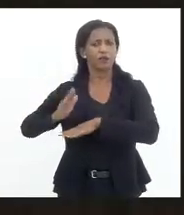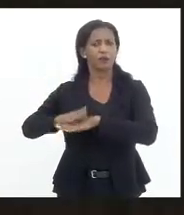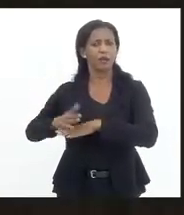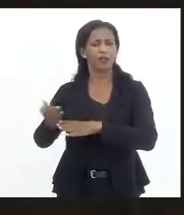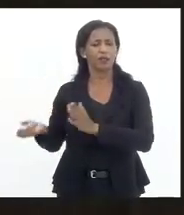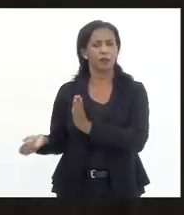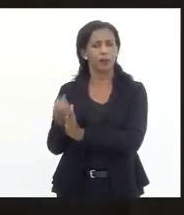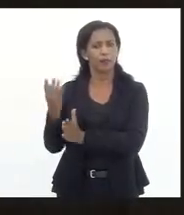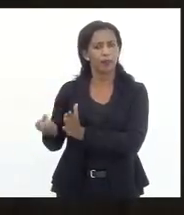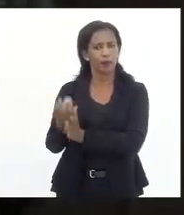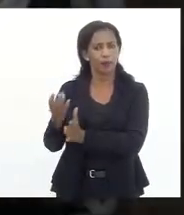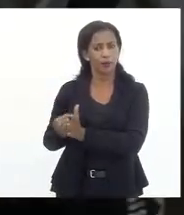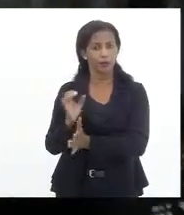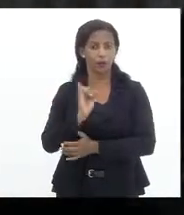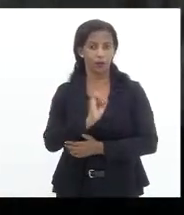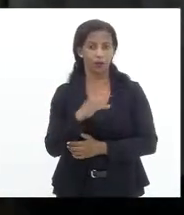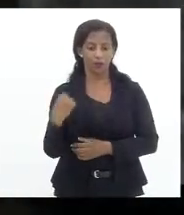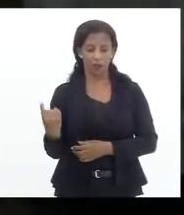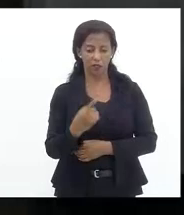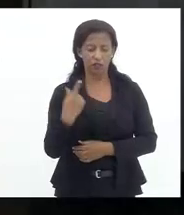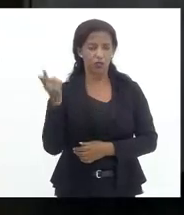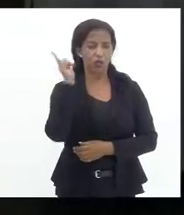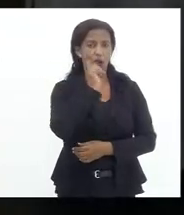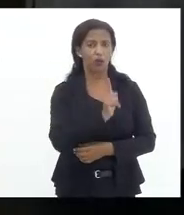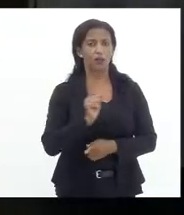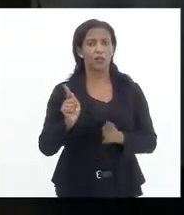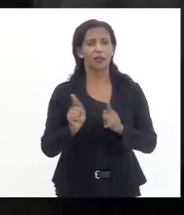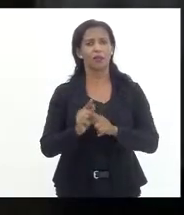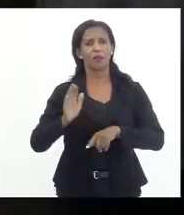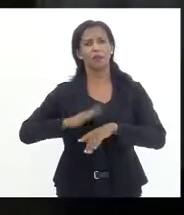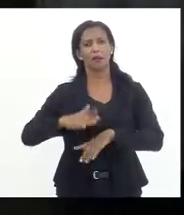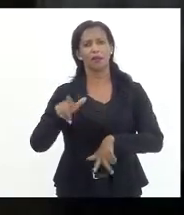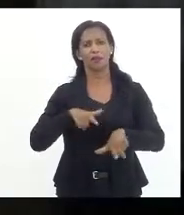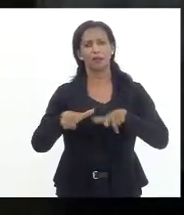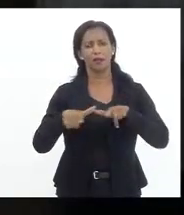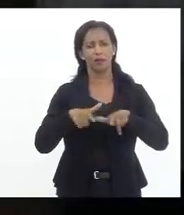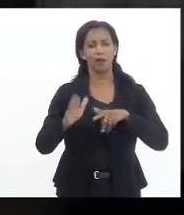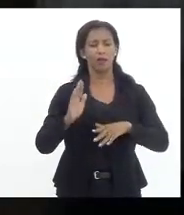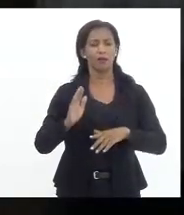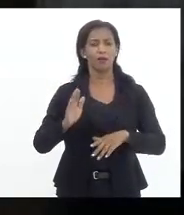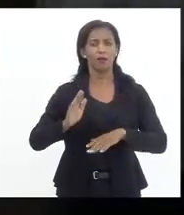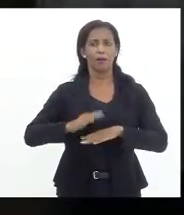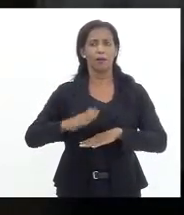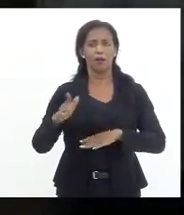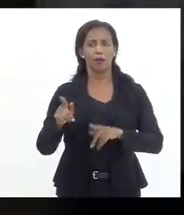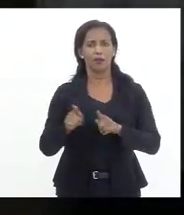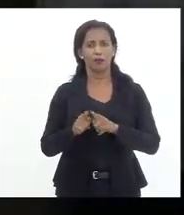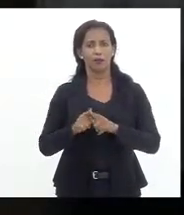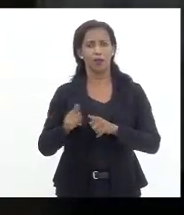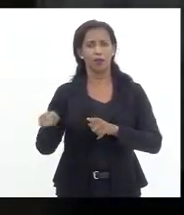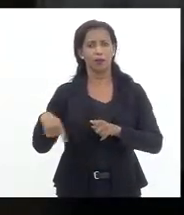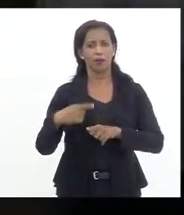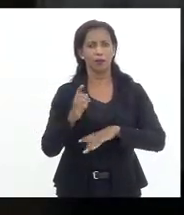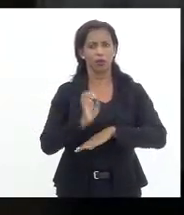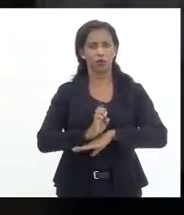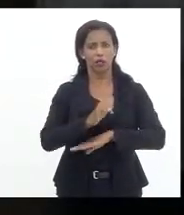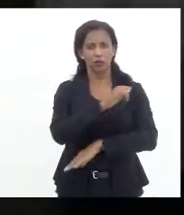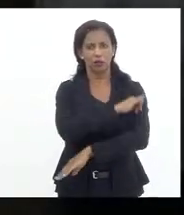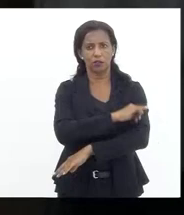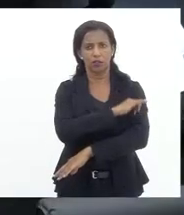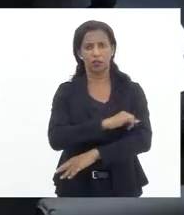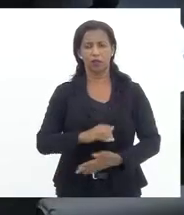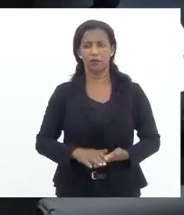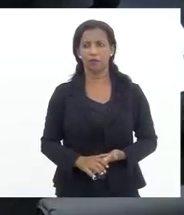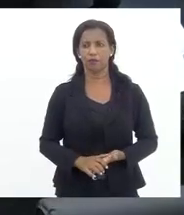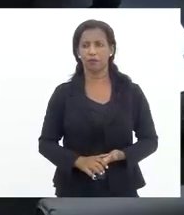e a gente, se Deus quiser, conseguir trazer mais empregos e também mais divisas para o Estado do Rio de Janeiro. Obrigado.